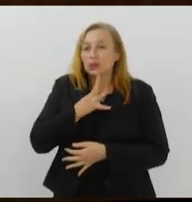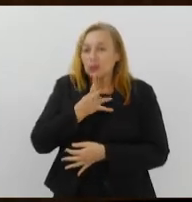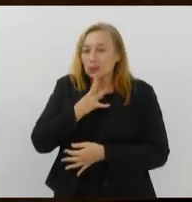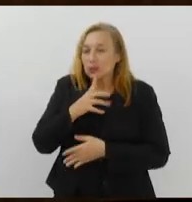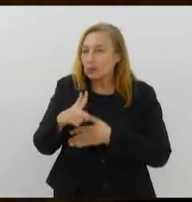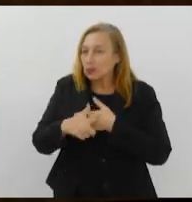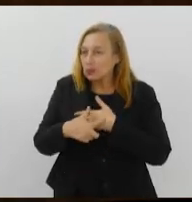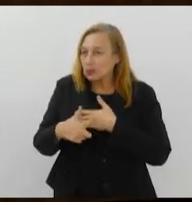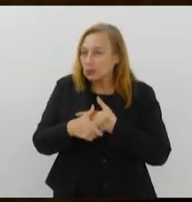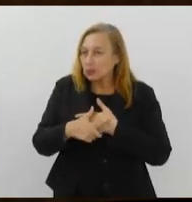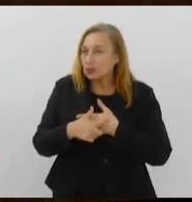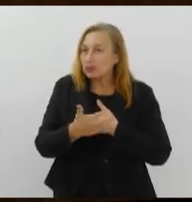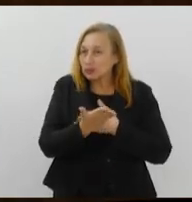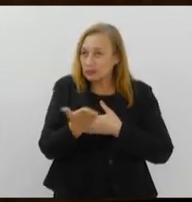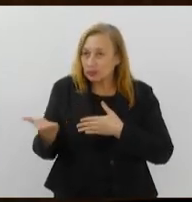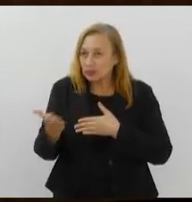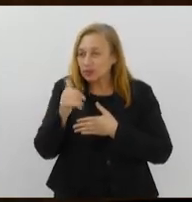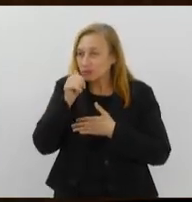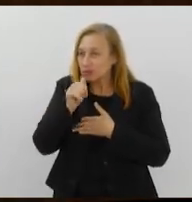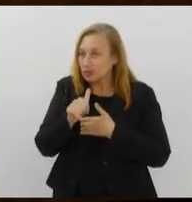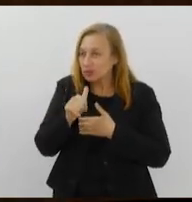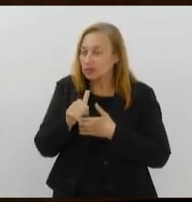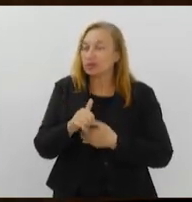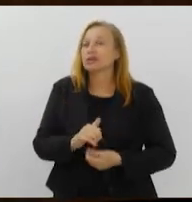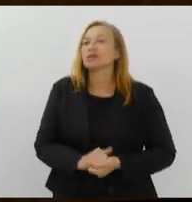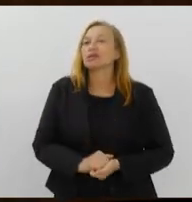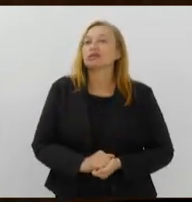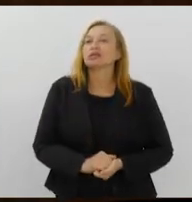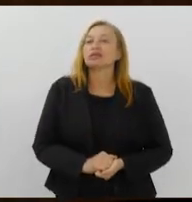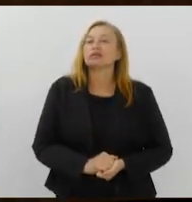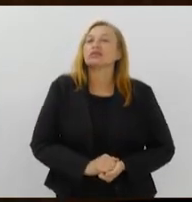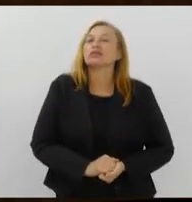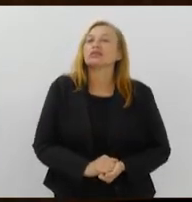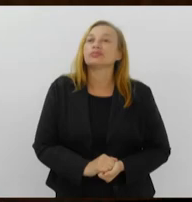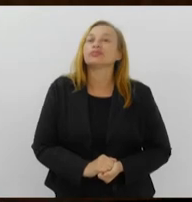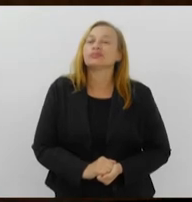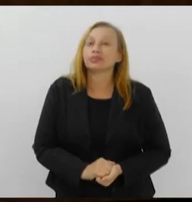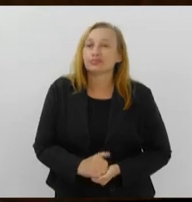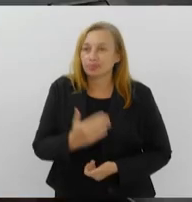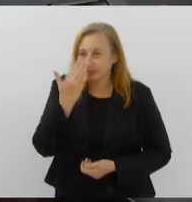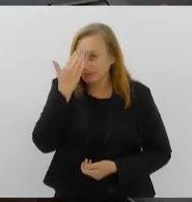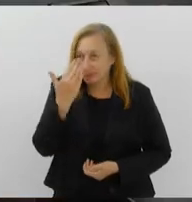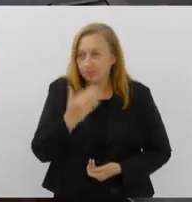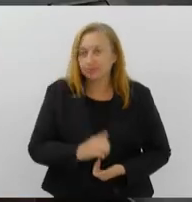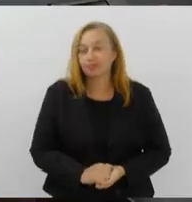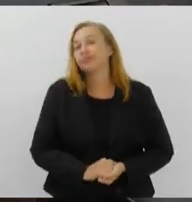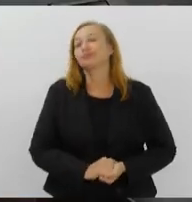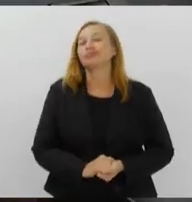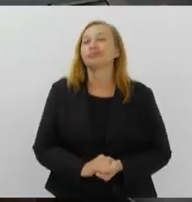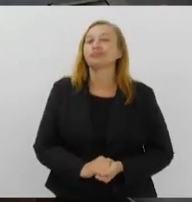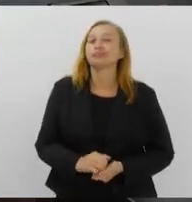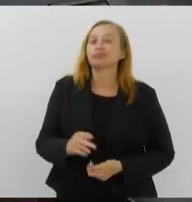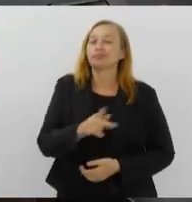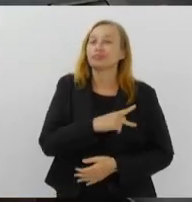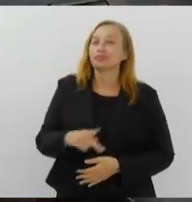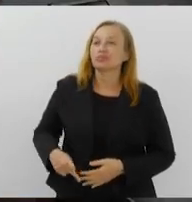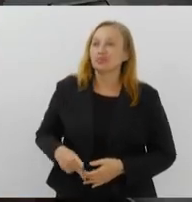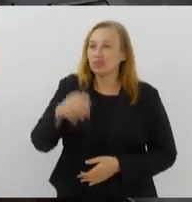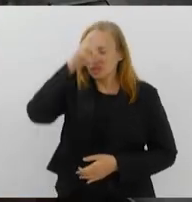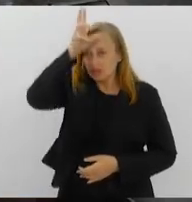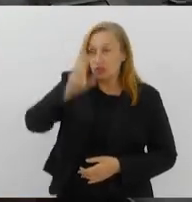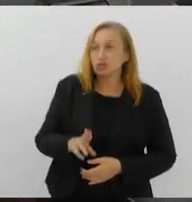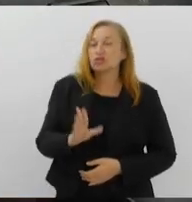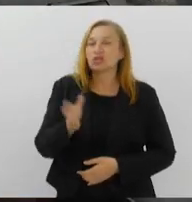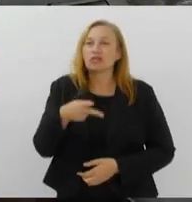papel dessas companheiras, também a coautoria desse importante projeto. Muito obrigada. Presidenta Tia Ju, eu já falei,